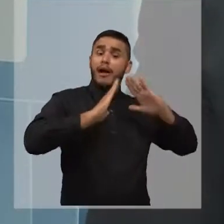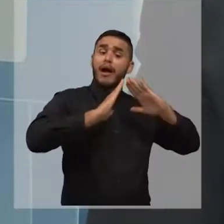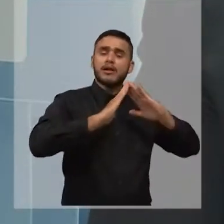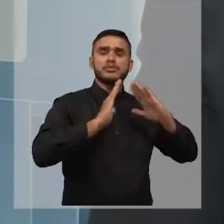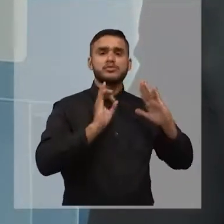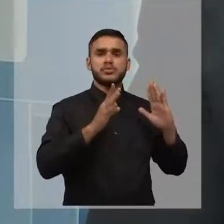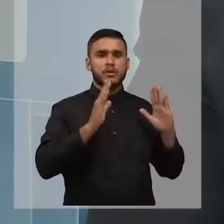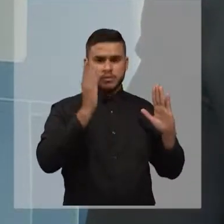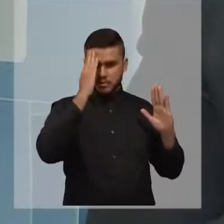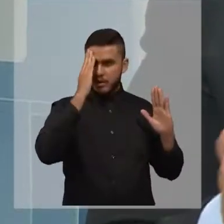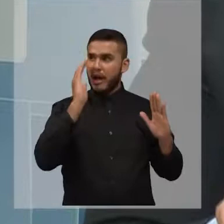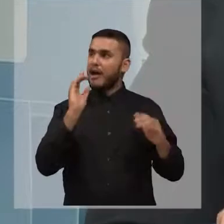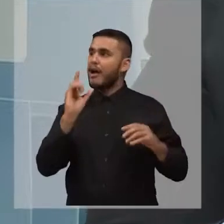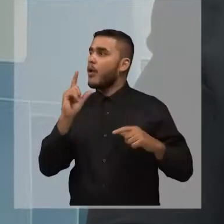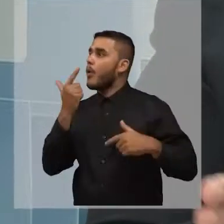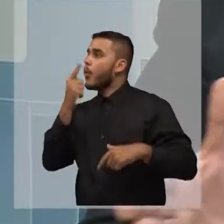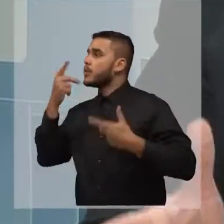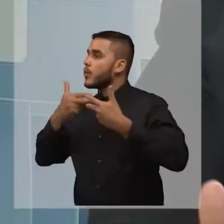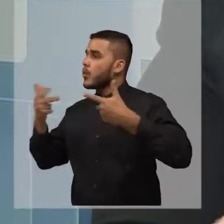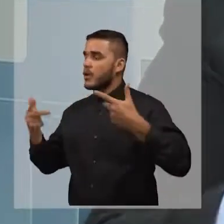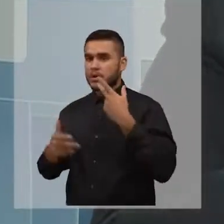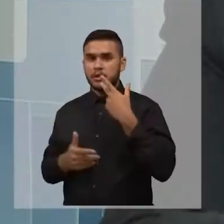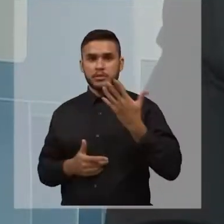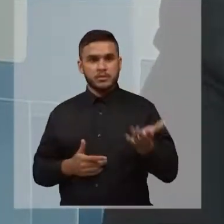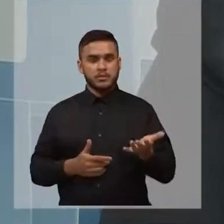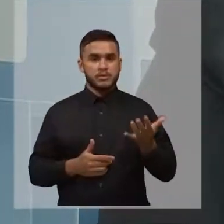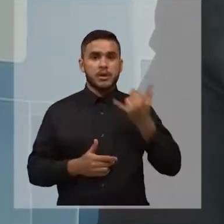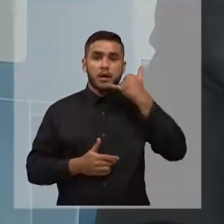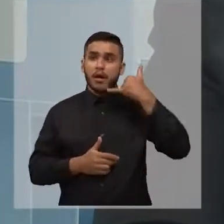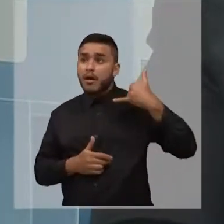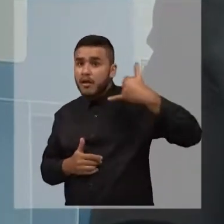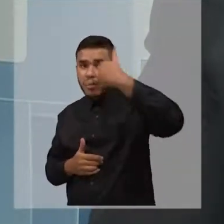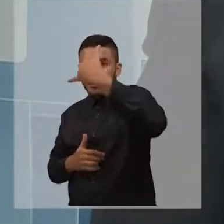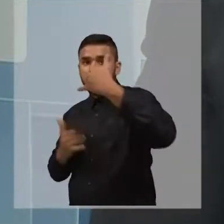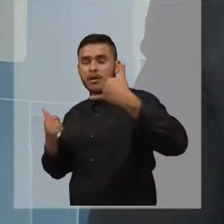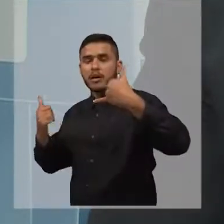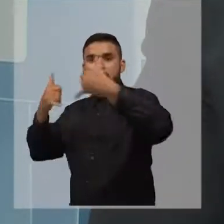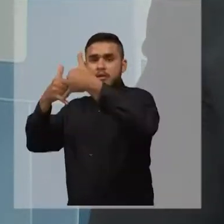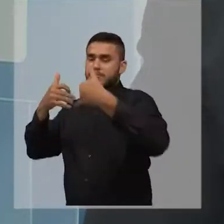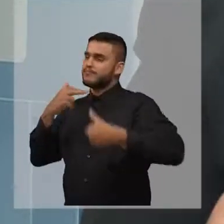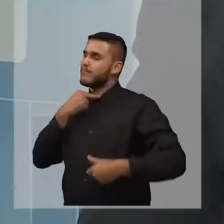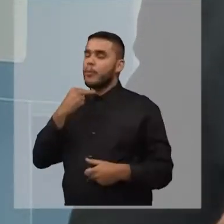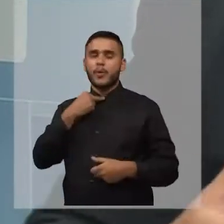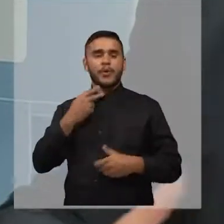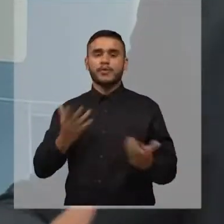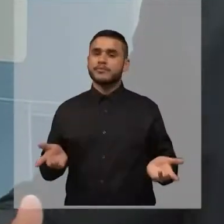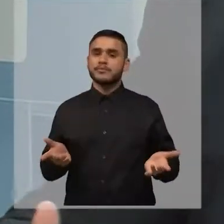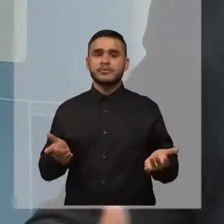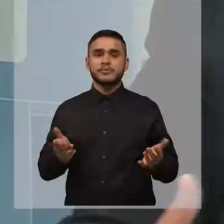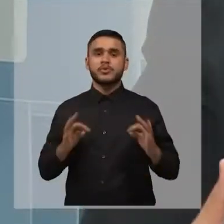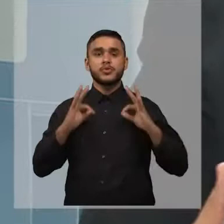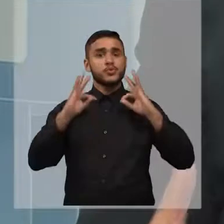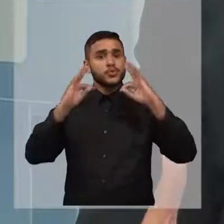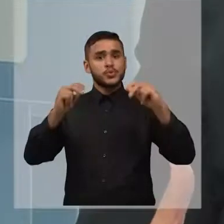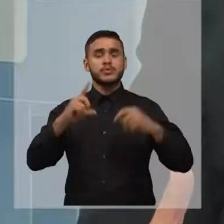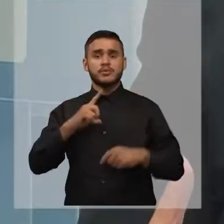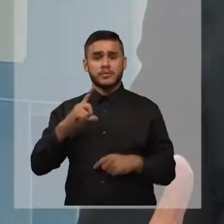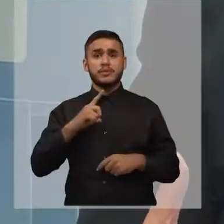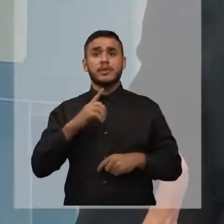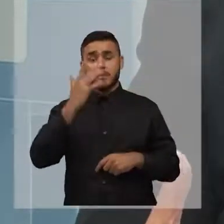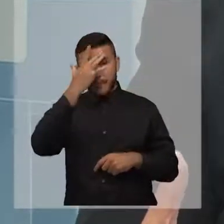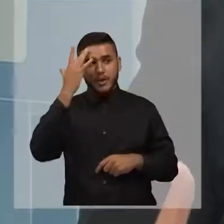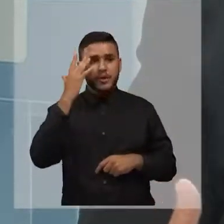para fora ela não tem acesso. Até o telefonema dela para o presidente é complicado de ser, porque os celulares têm